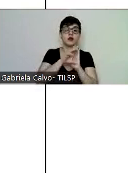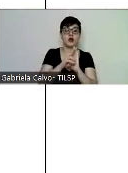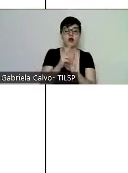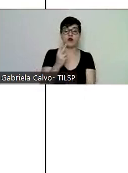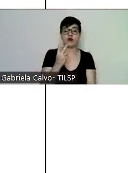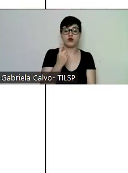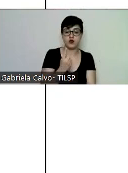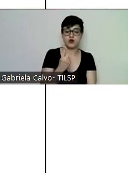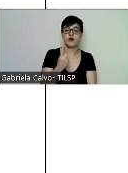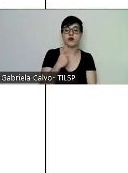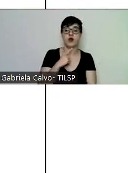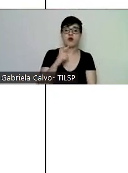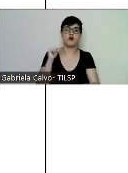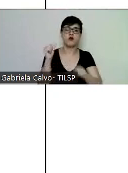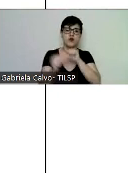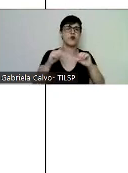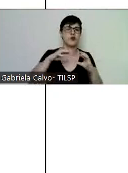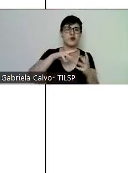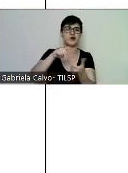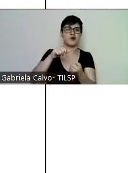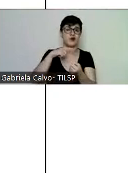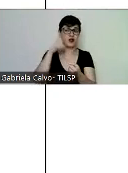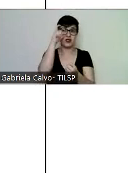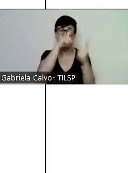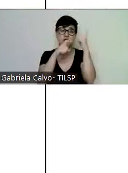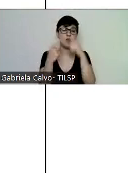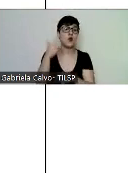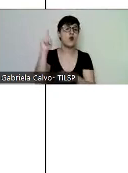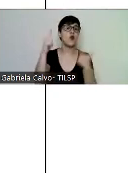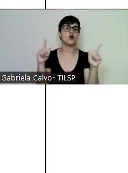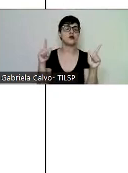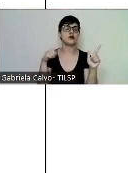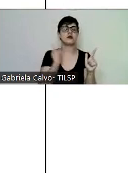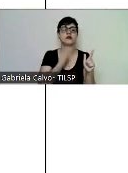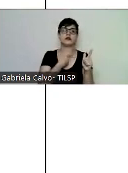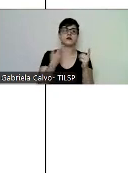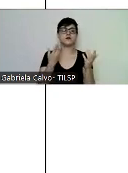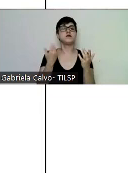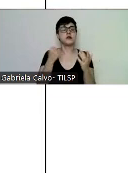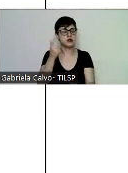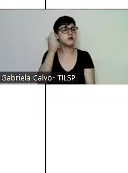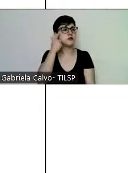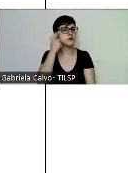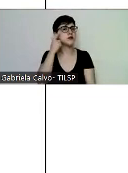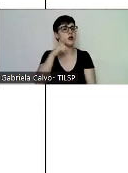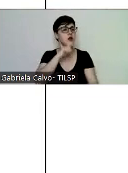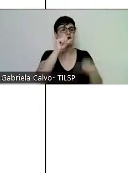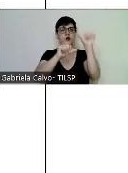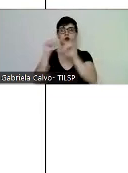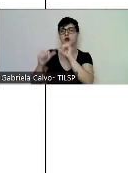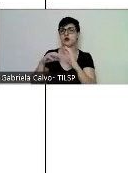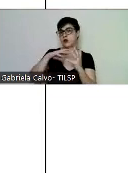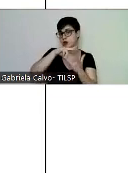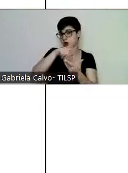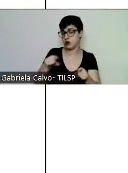aos museus as transformações que nós estávamos observando necessitavam de ser consideradas para descansar a definição então